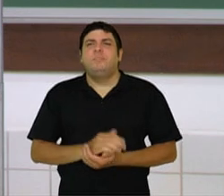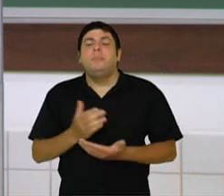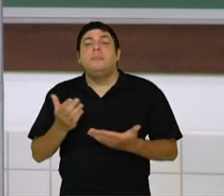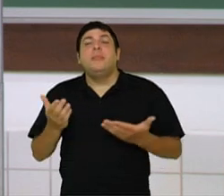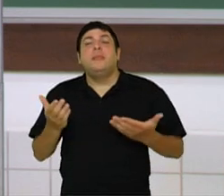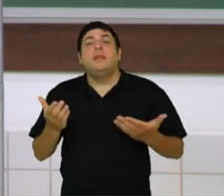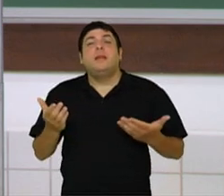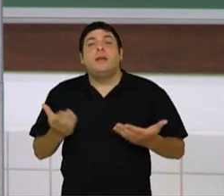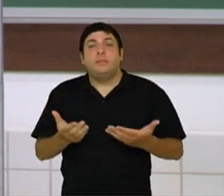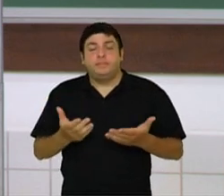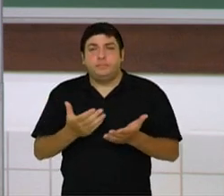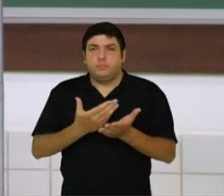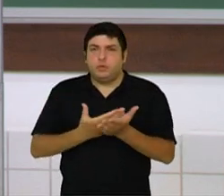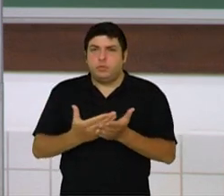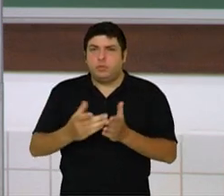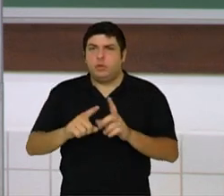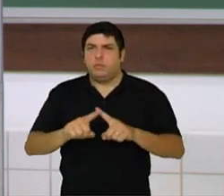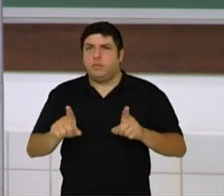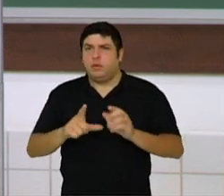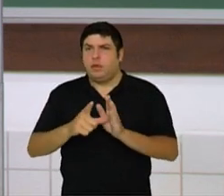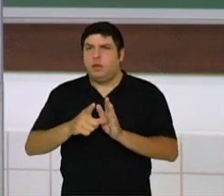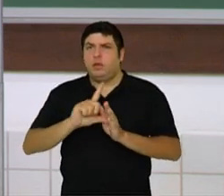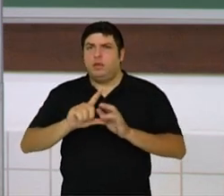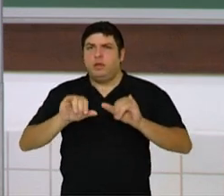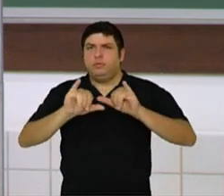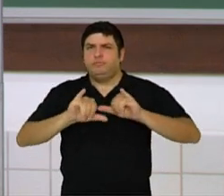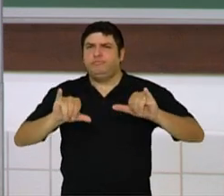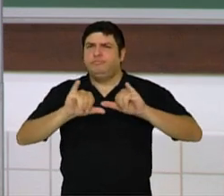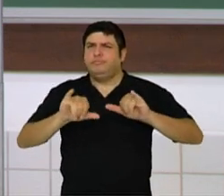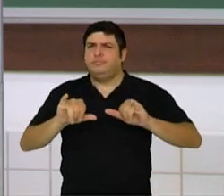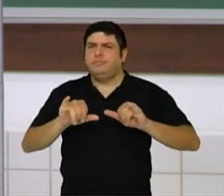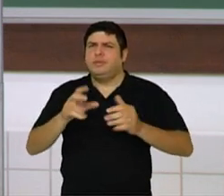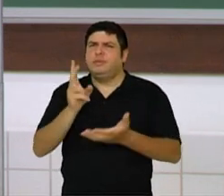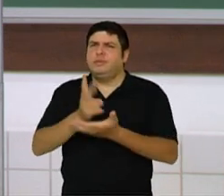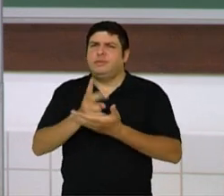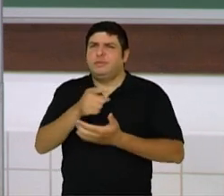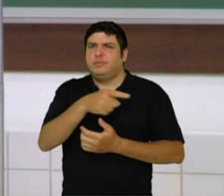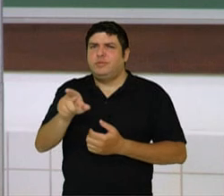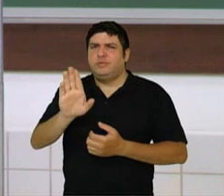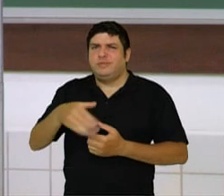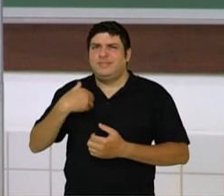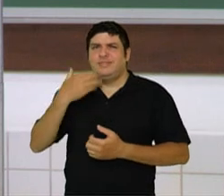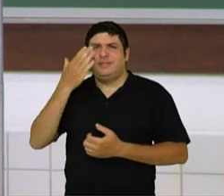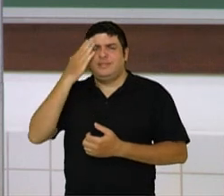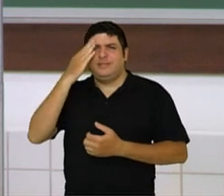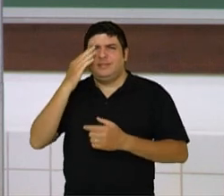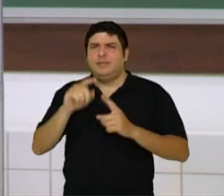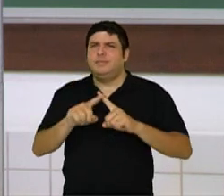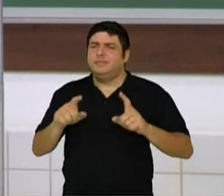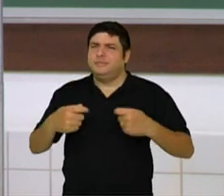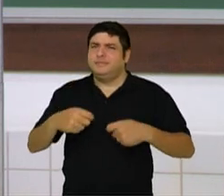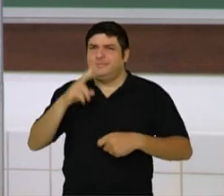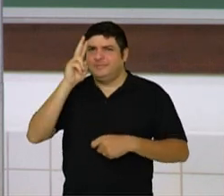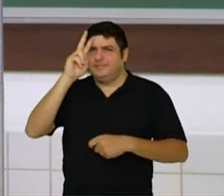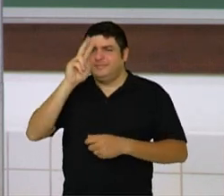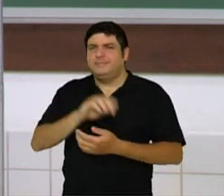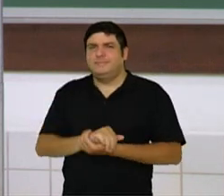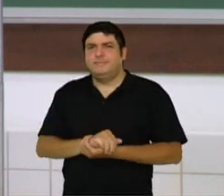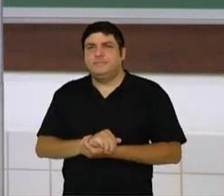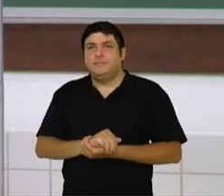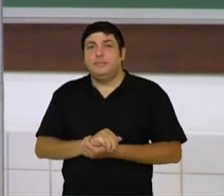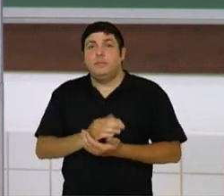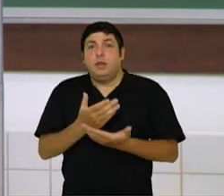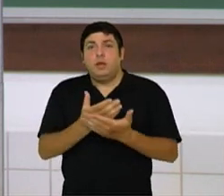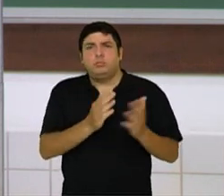Pessoal, antes da gente começar, já vou deixar aquele recadinho de sempre que você está cansado de saber, mas não custa lembrar, né? Quando chegar no final